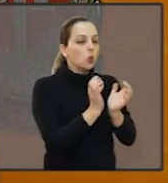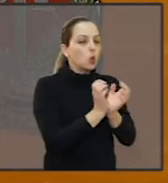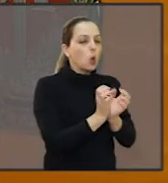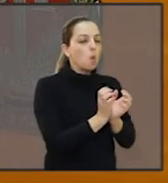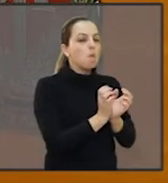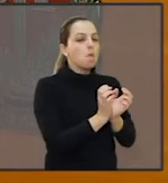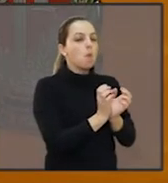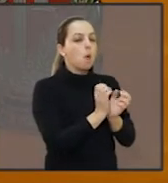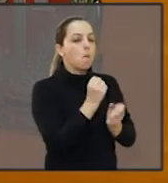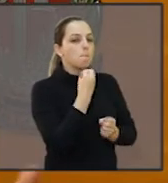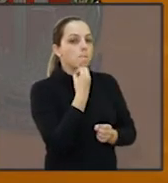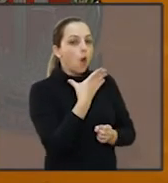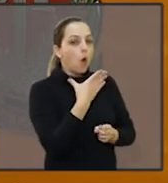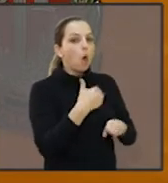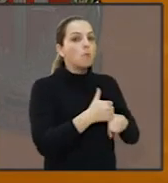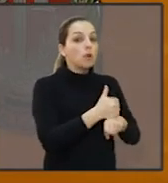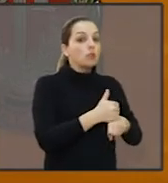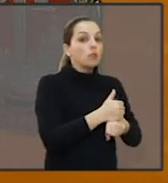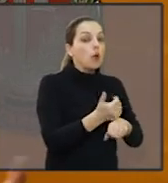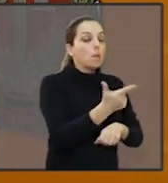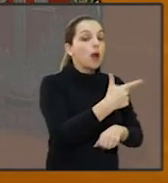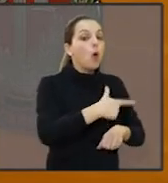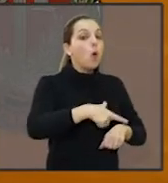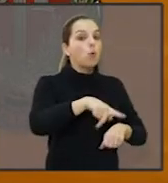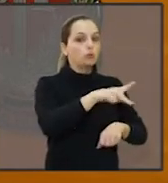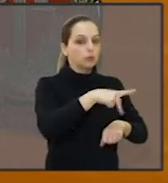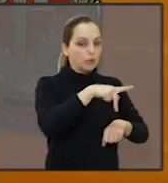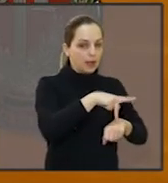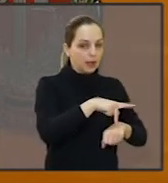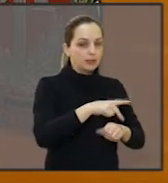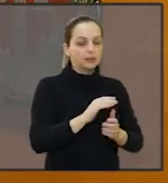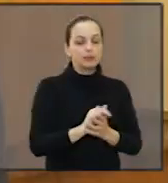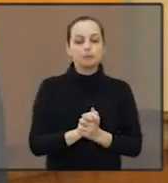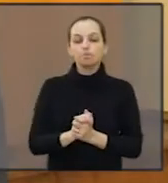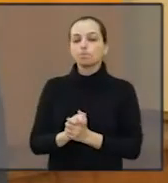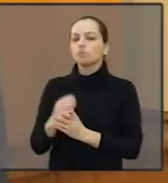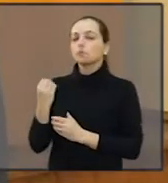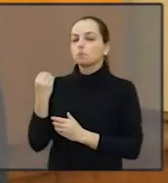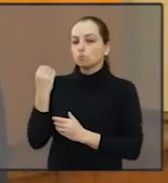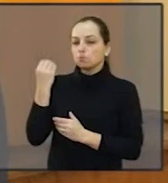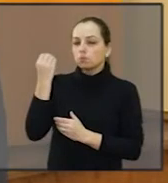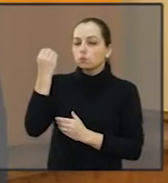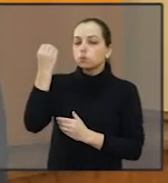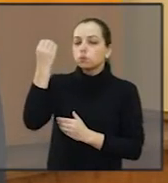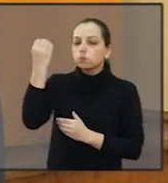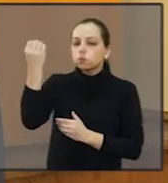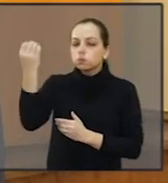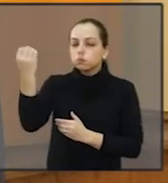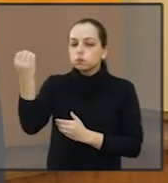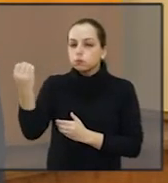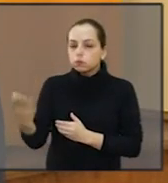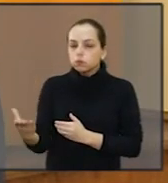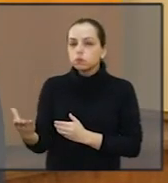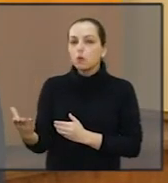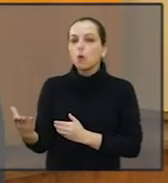jogar num time bom, num time grande e foi para fora do Brasil? Fui. Viajei muito,